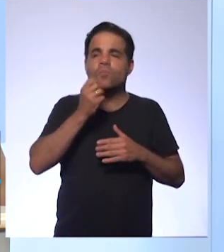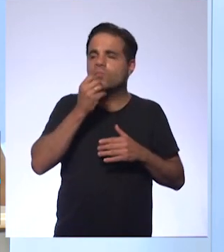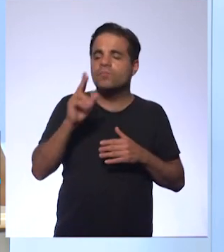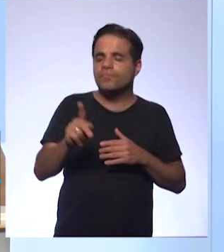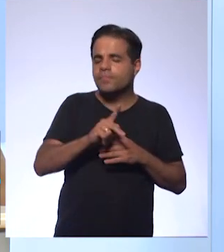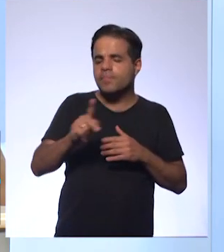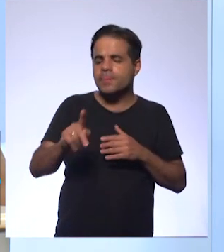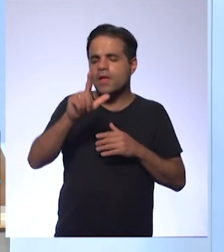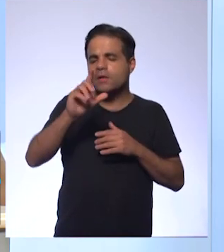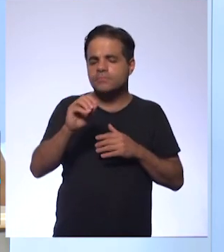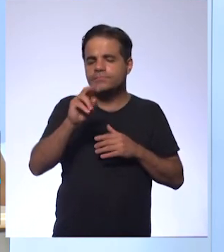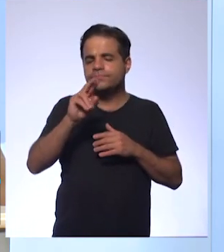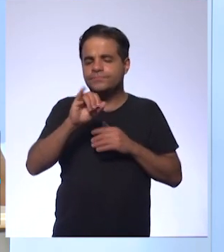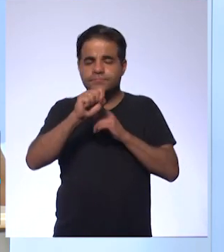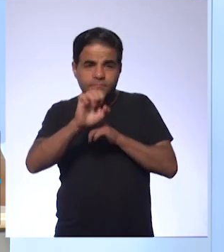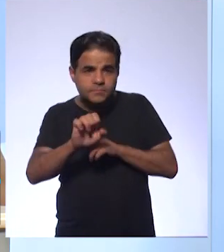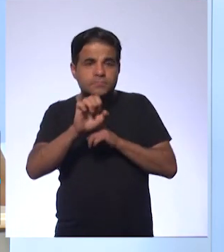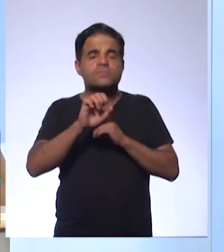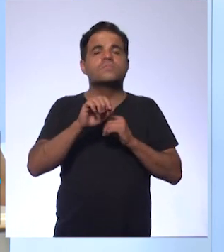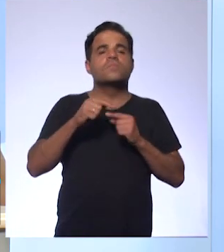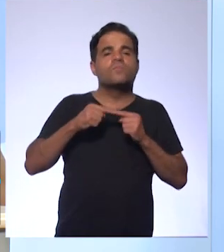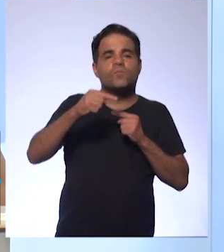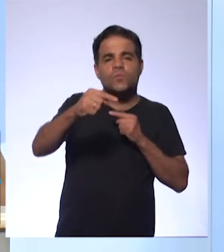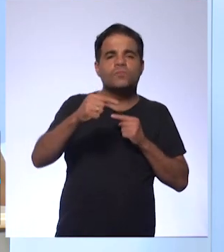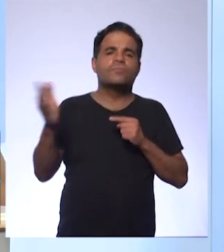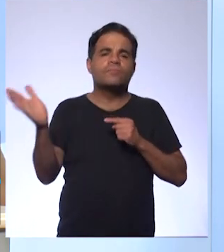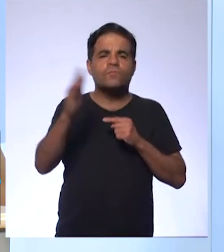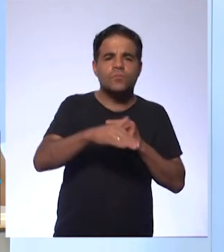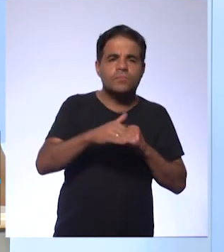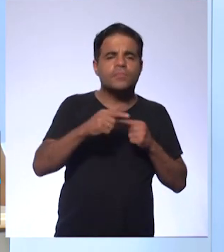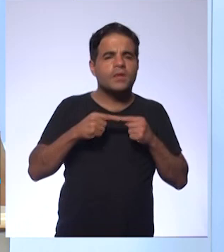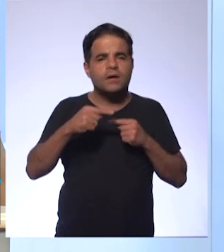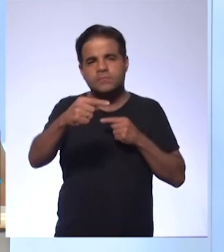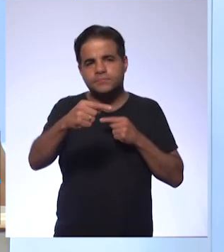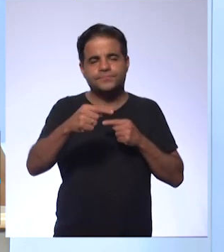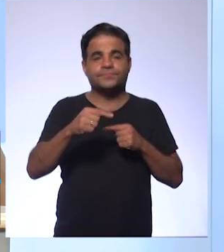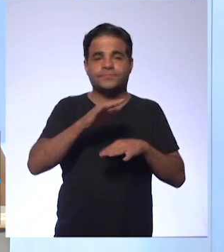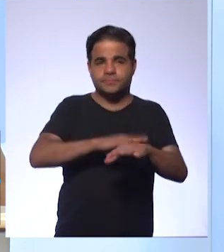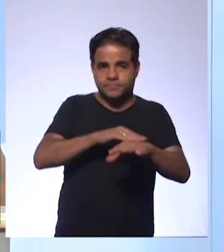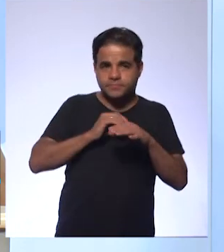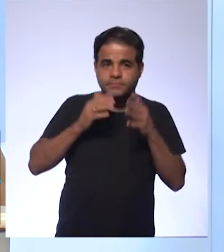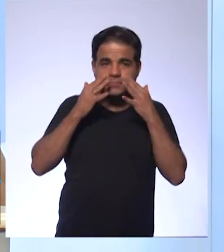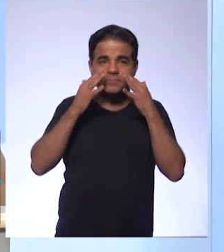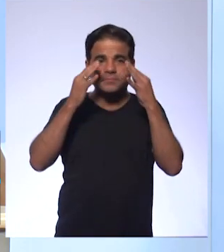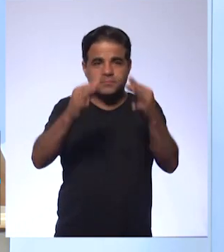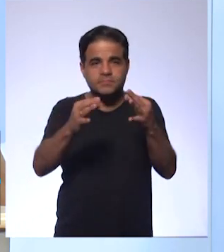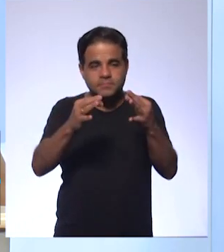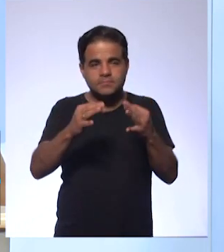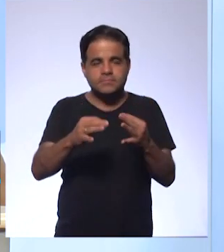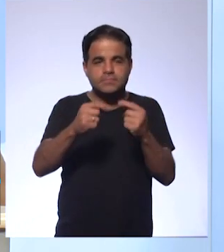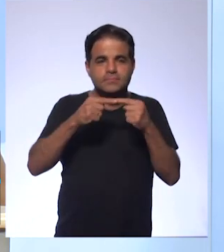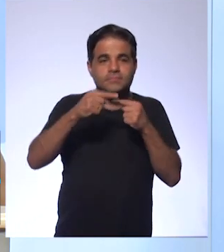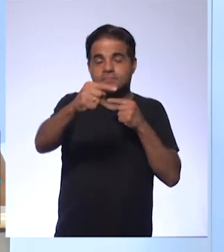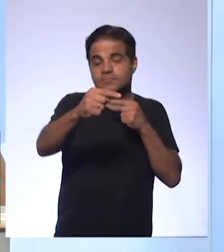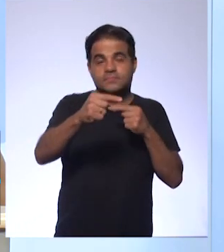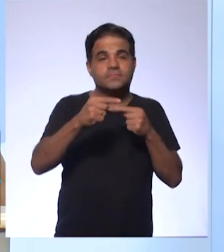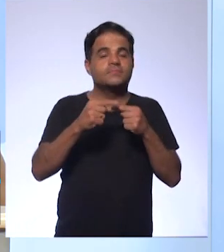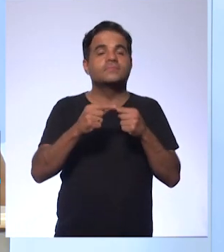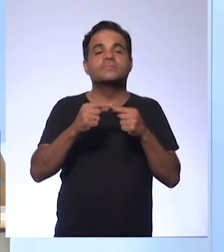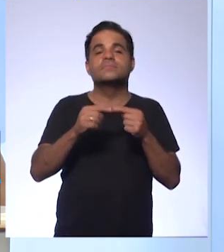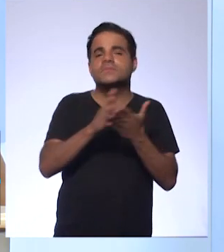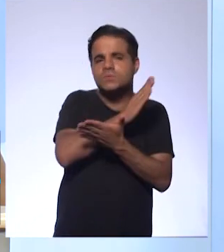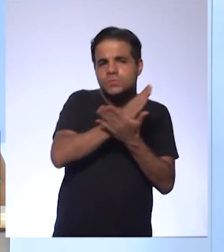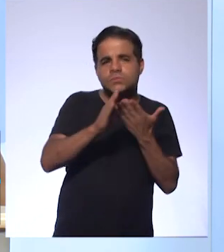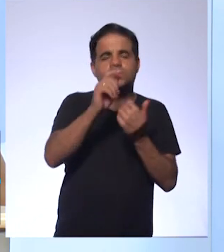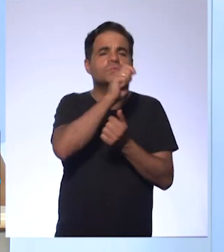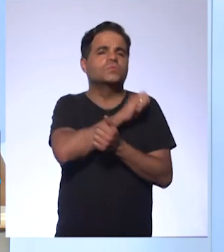Luíse, as respostas que estão vindo, e a que mais chamou a atenção, porque alguns dos